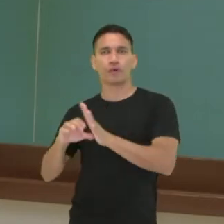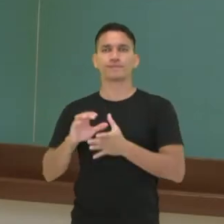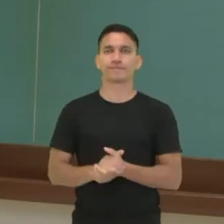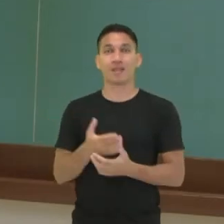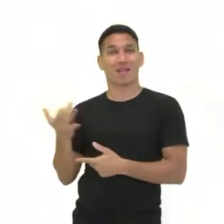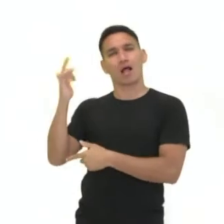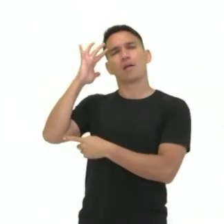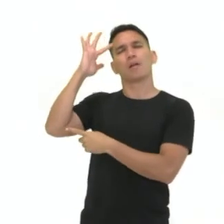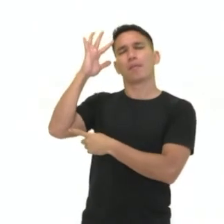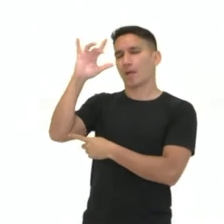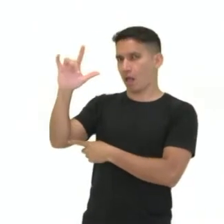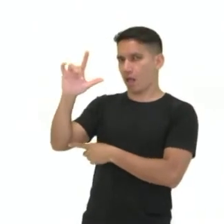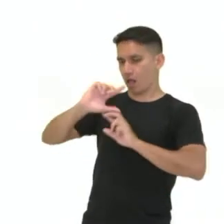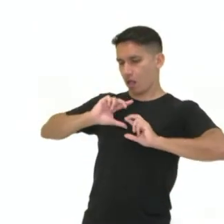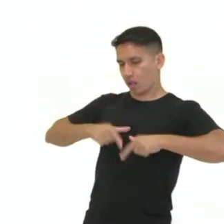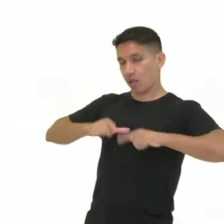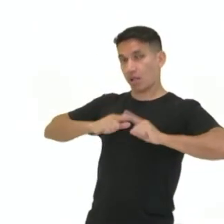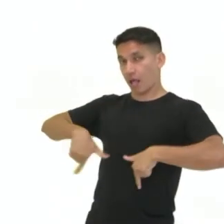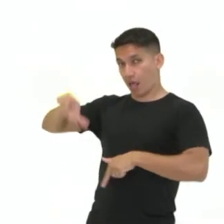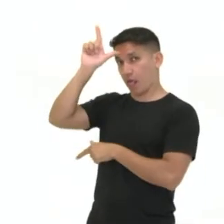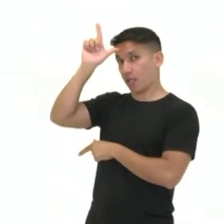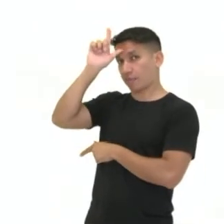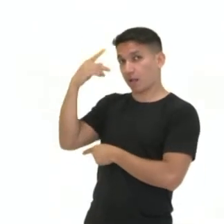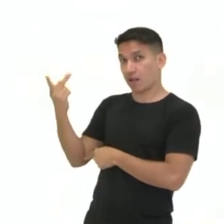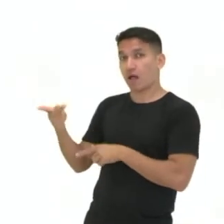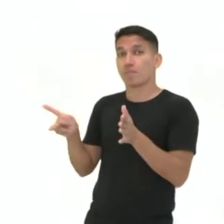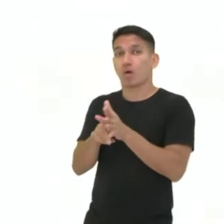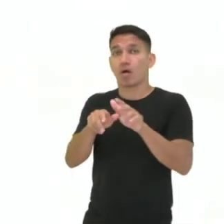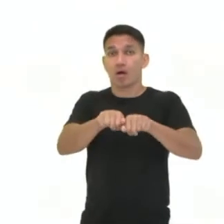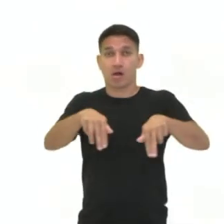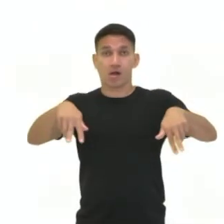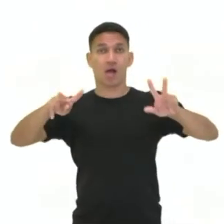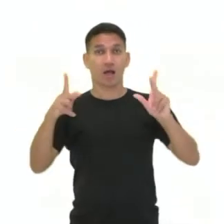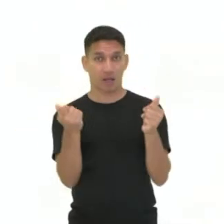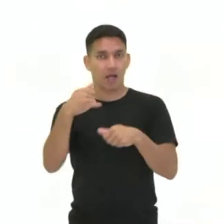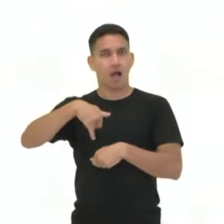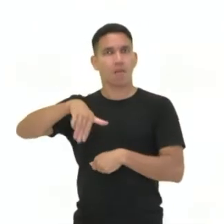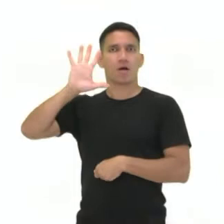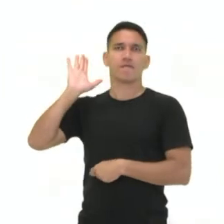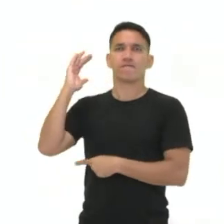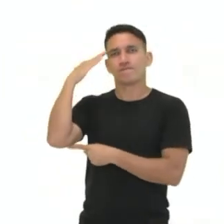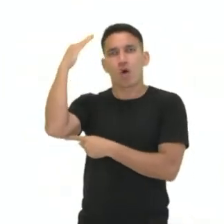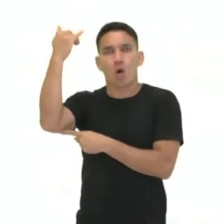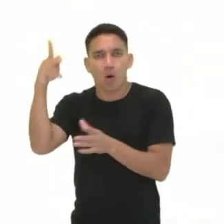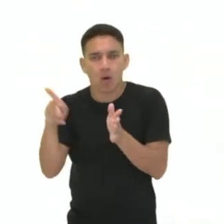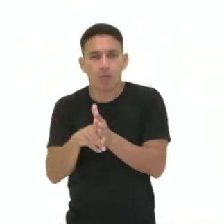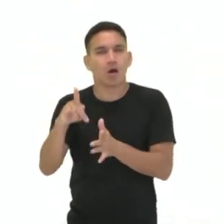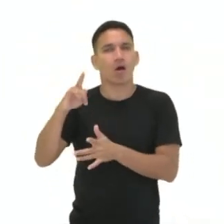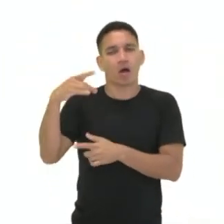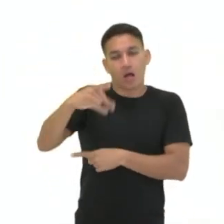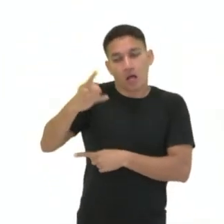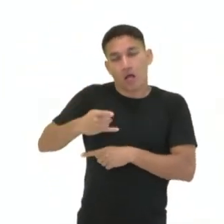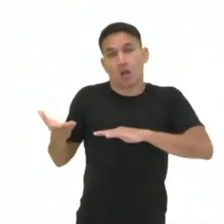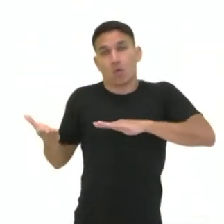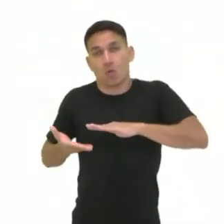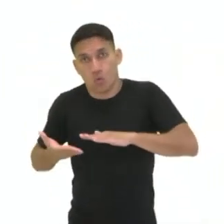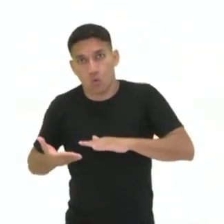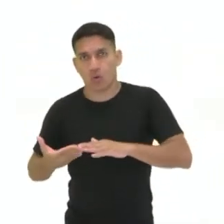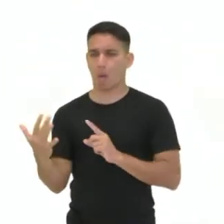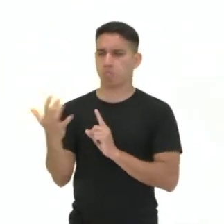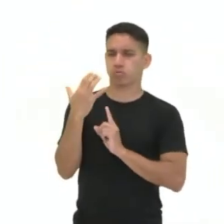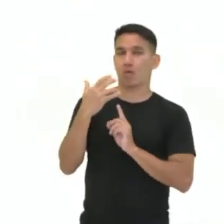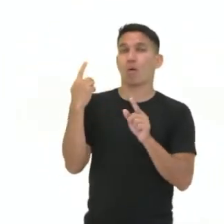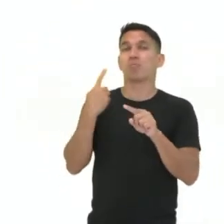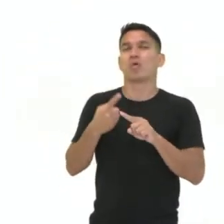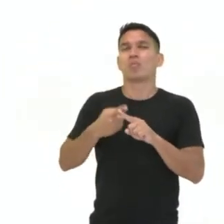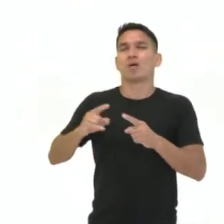judia alemã Hannah Arendt é uma das mais influentes filósofas da política contemporânea. Motivada pelos horrores do